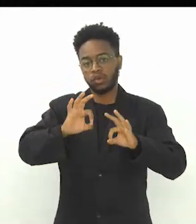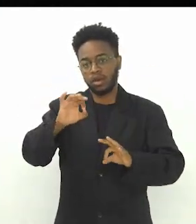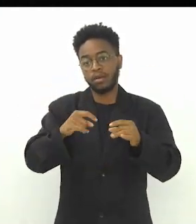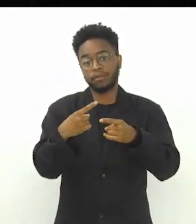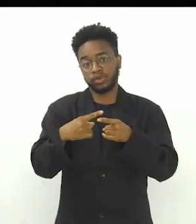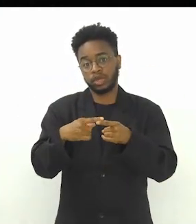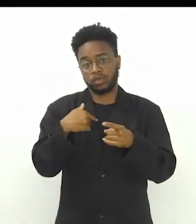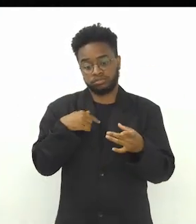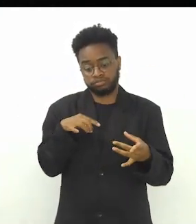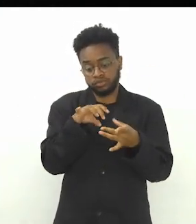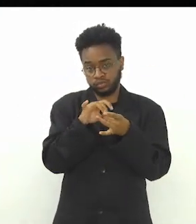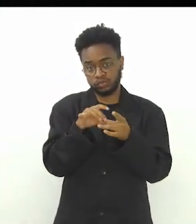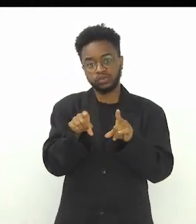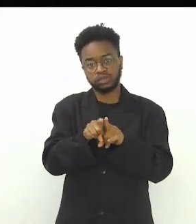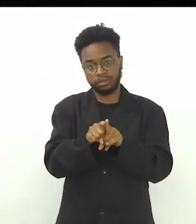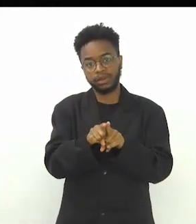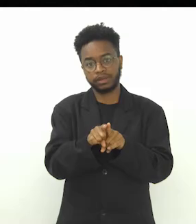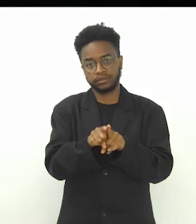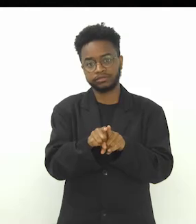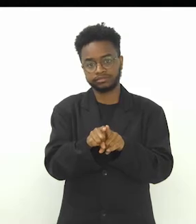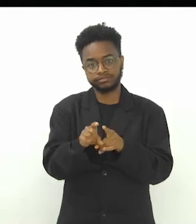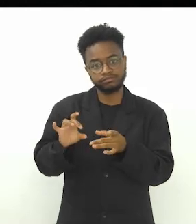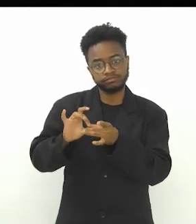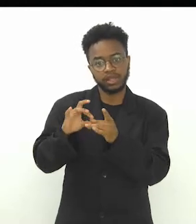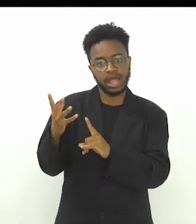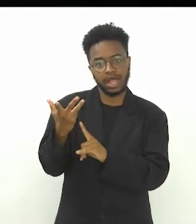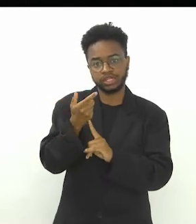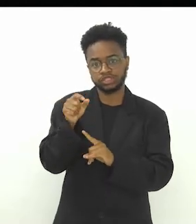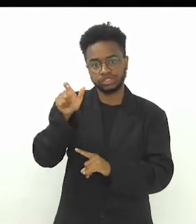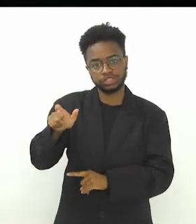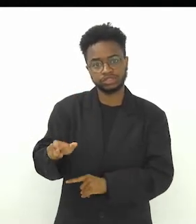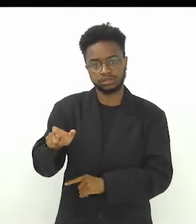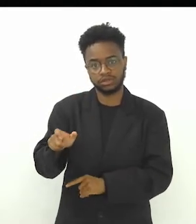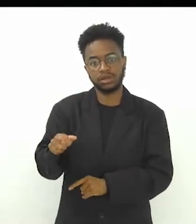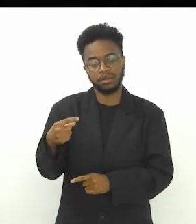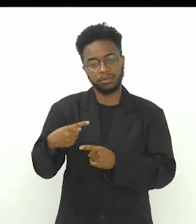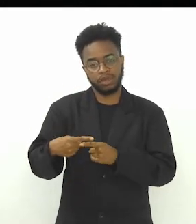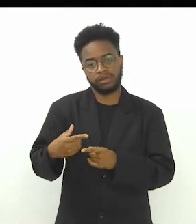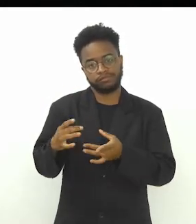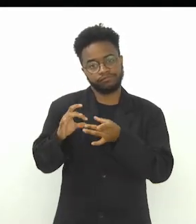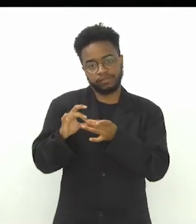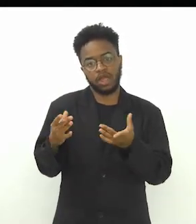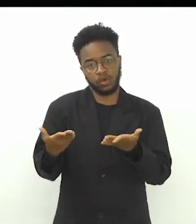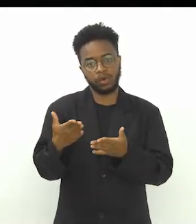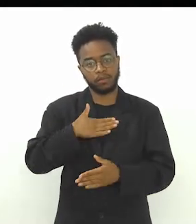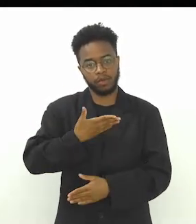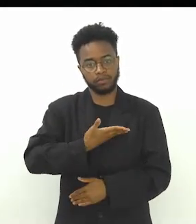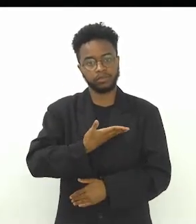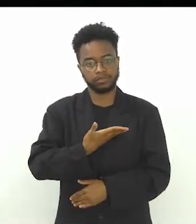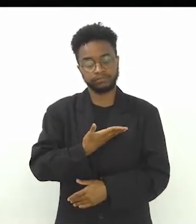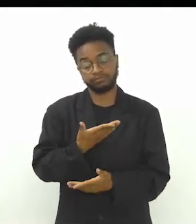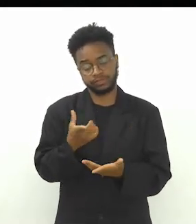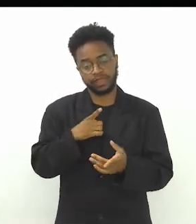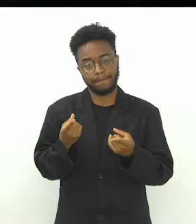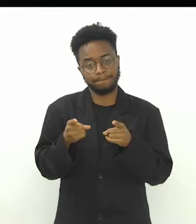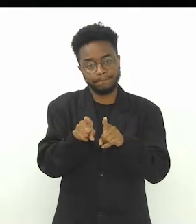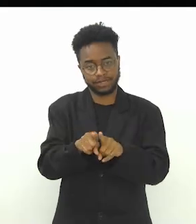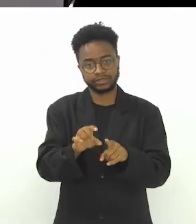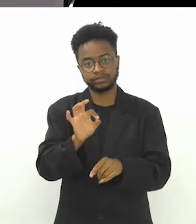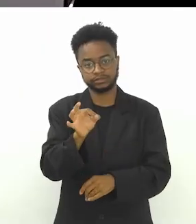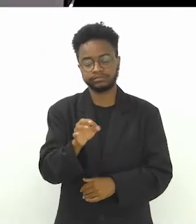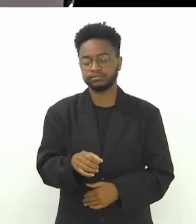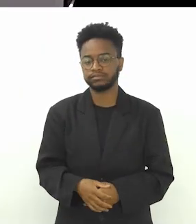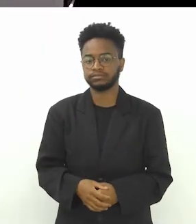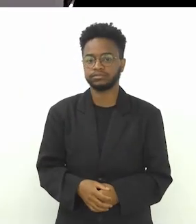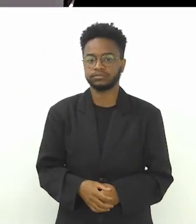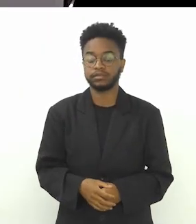acabei estando debaixo desse guarda-chuva, desse artista que se tornou um amigo, e ele parceria, né? Uma grande parceria.